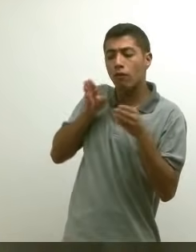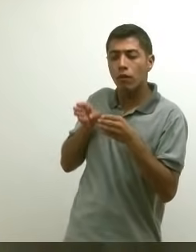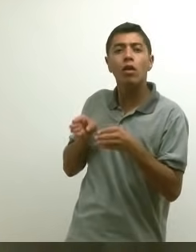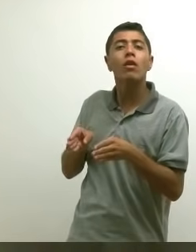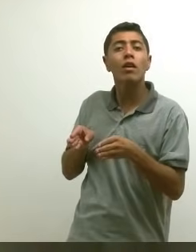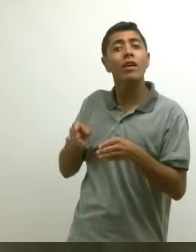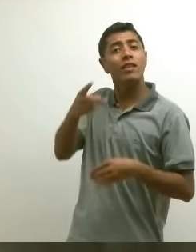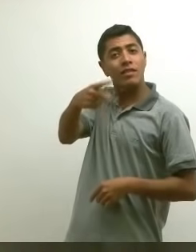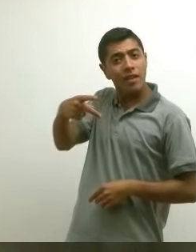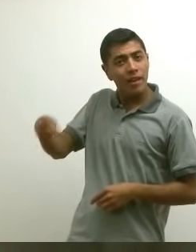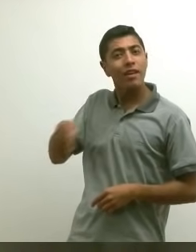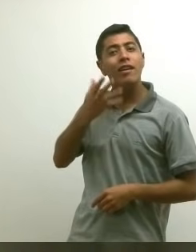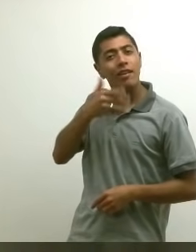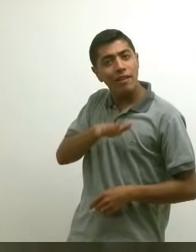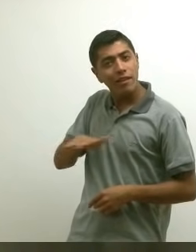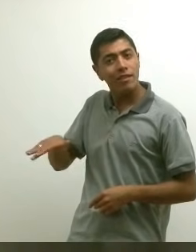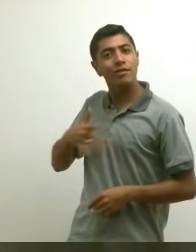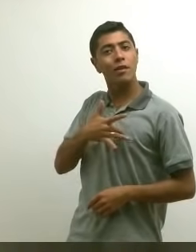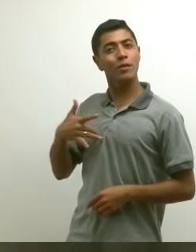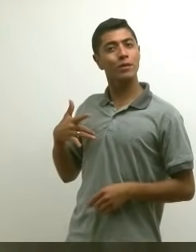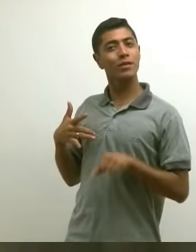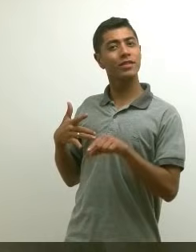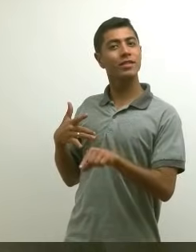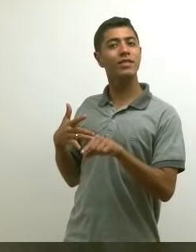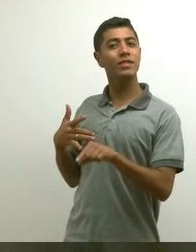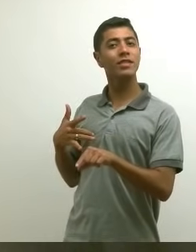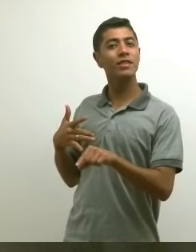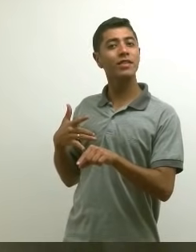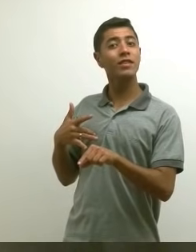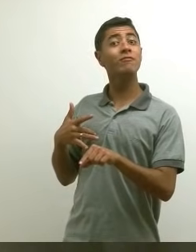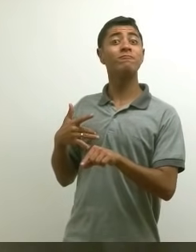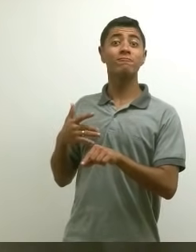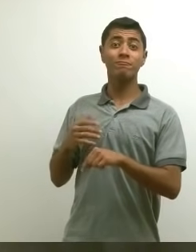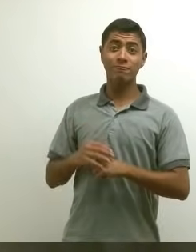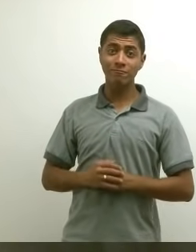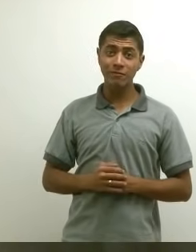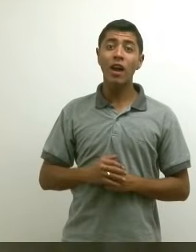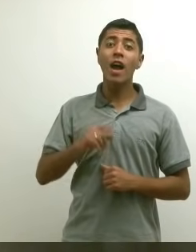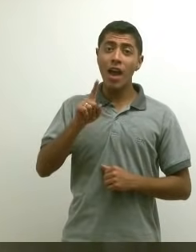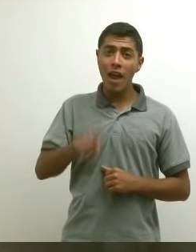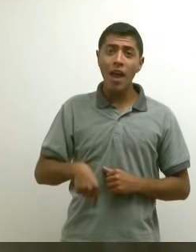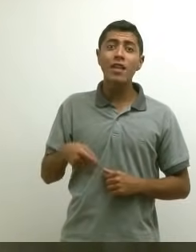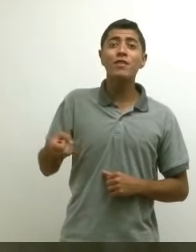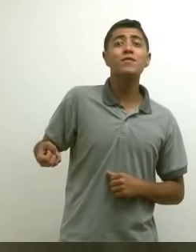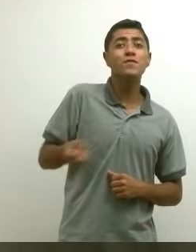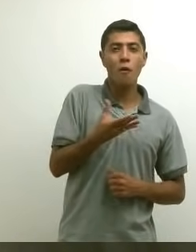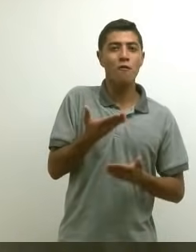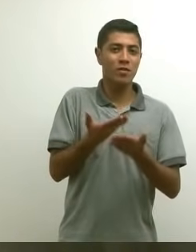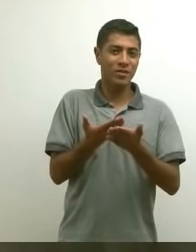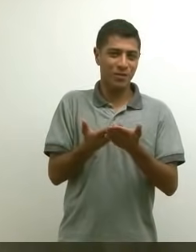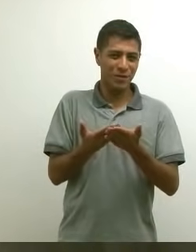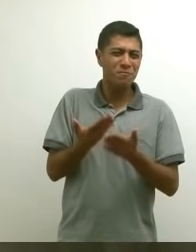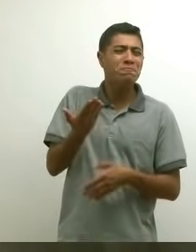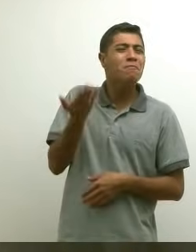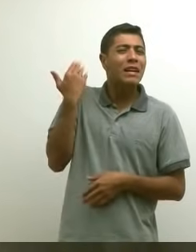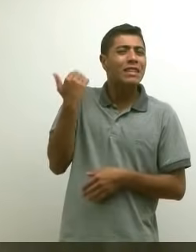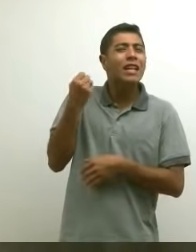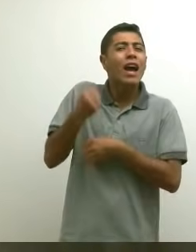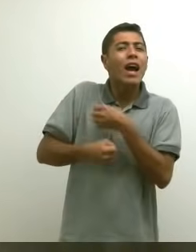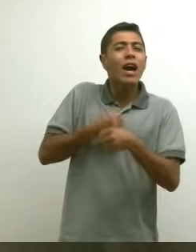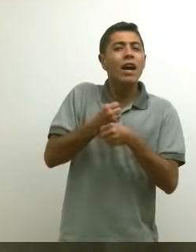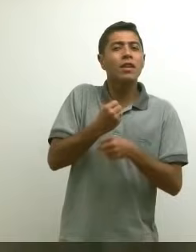que tem se mostrado um movimento internacional da década de 90 que é